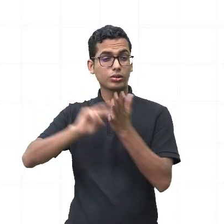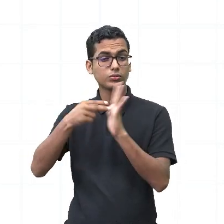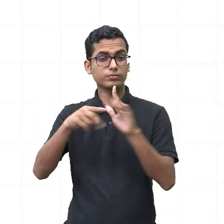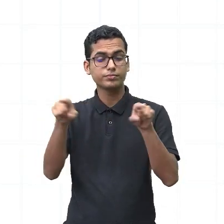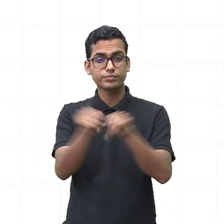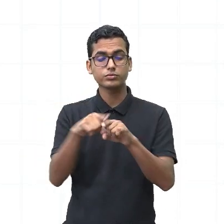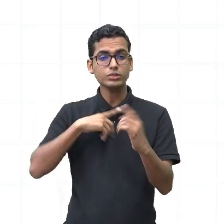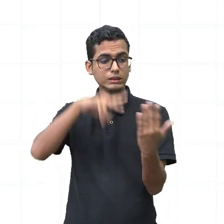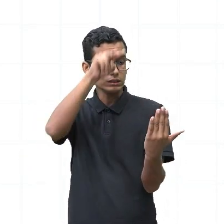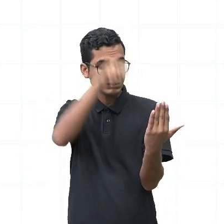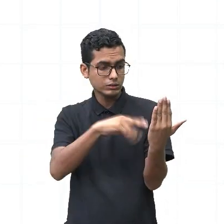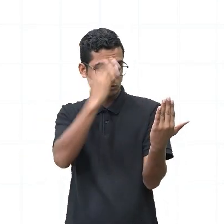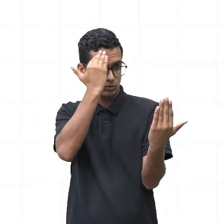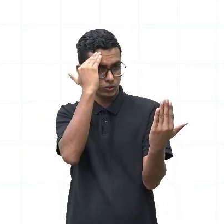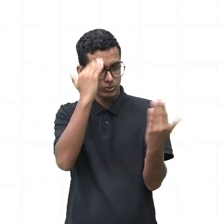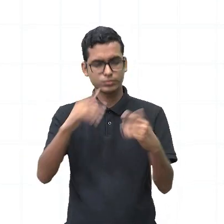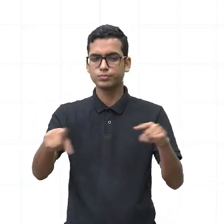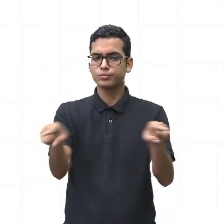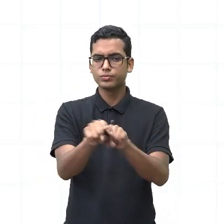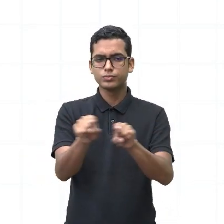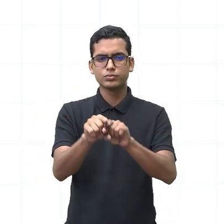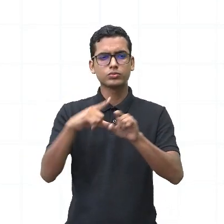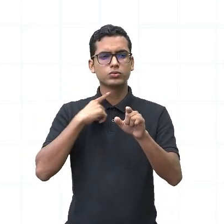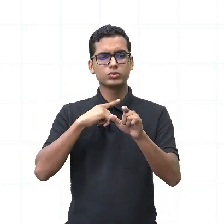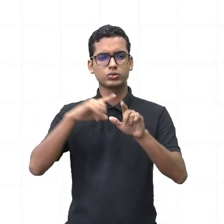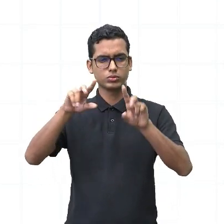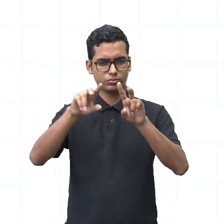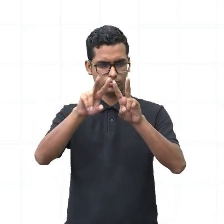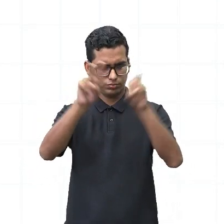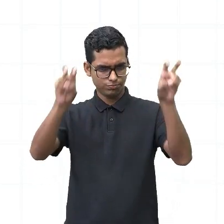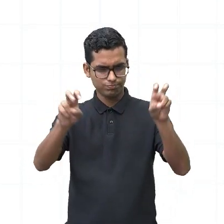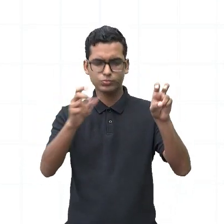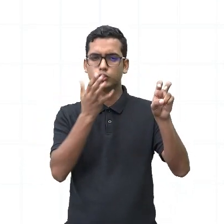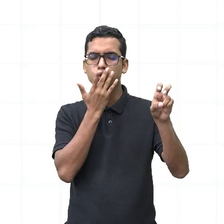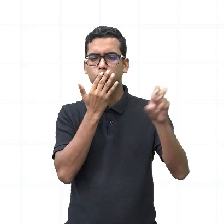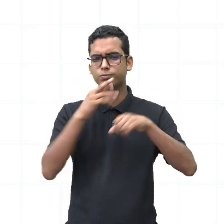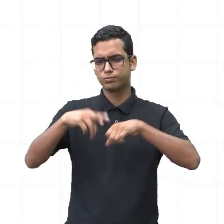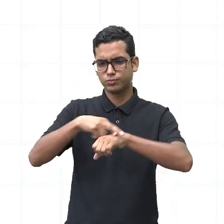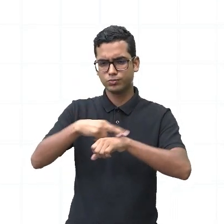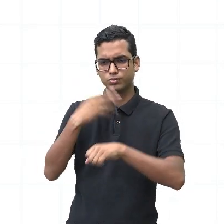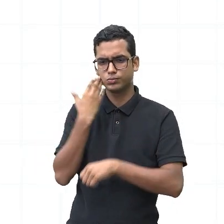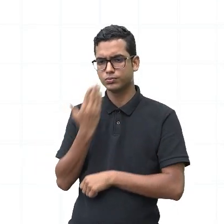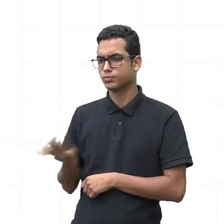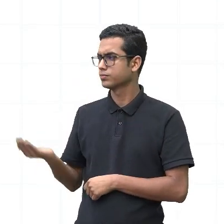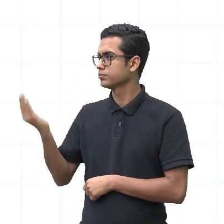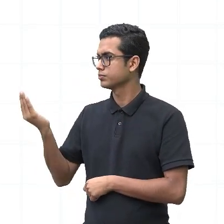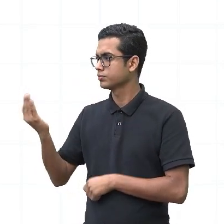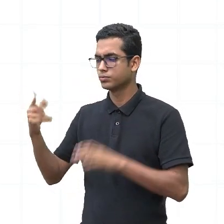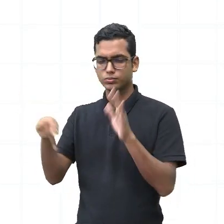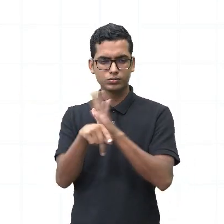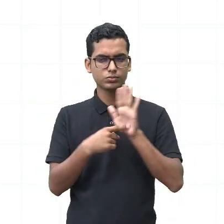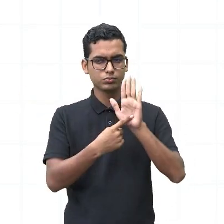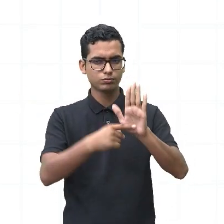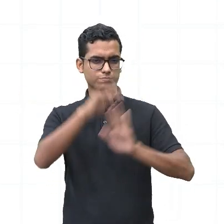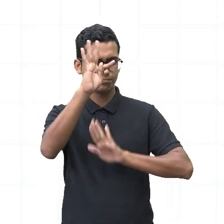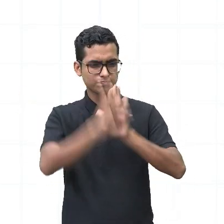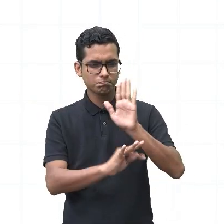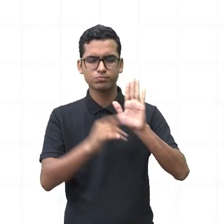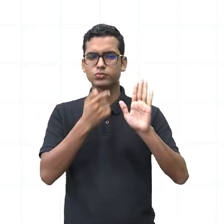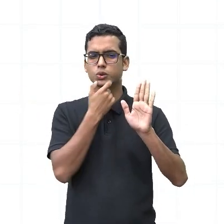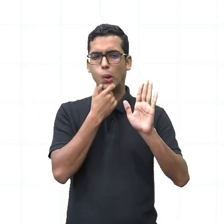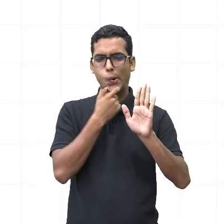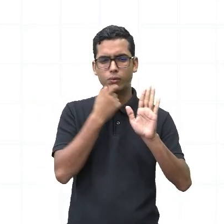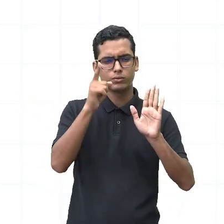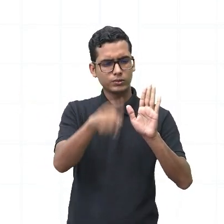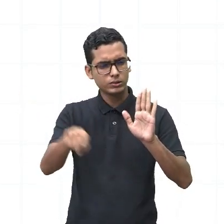ver o que está se pedindo. Qual é a pergunta? Quando vocês se depararem com textos em inglês, onde vocês